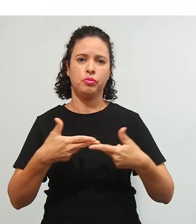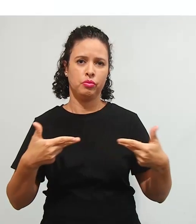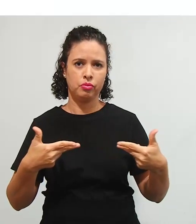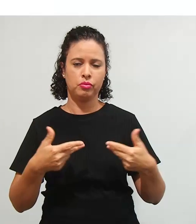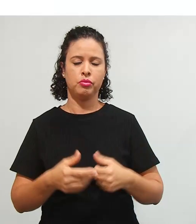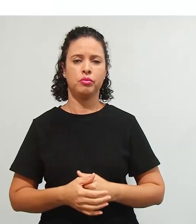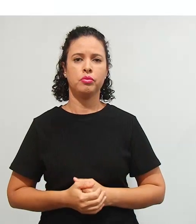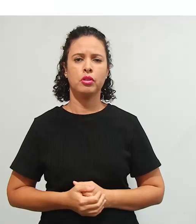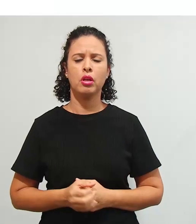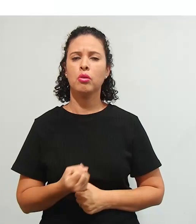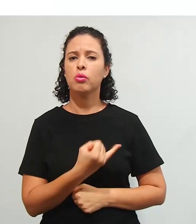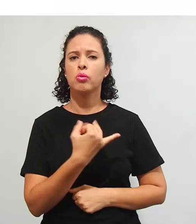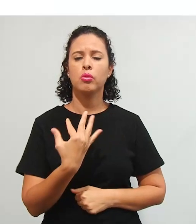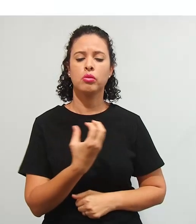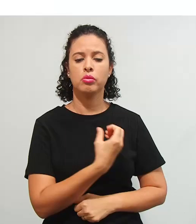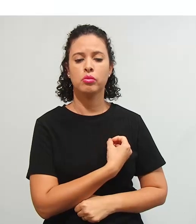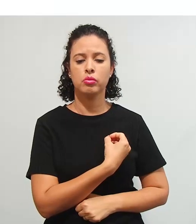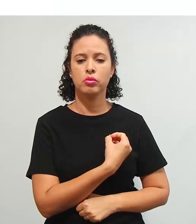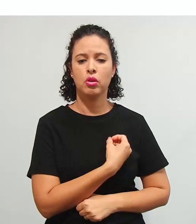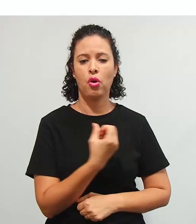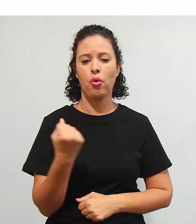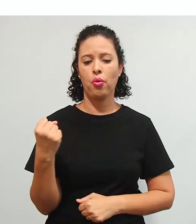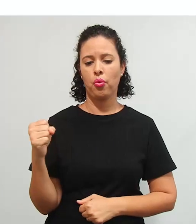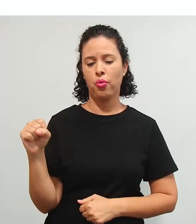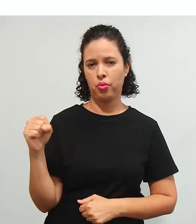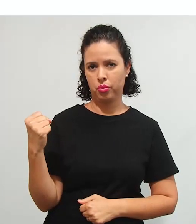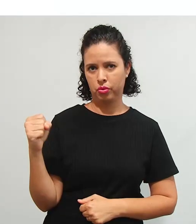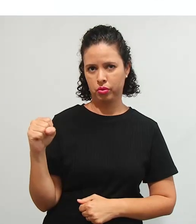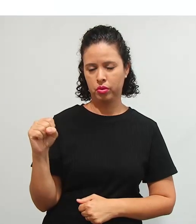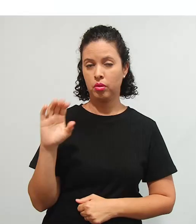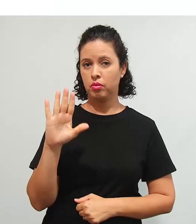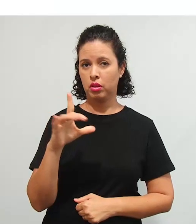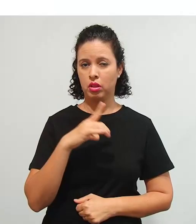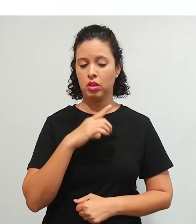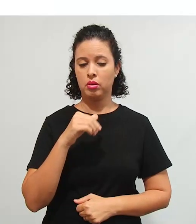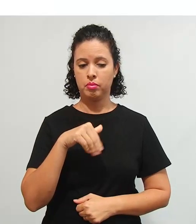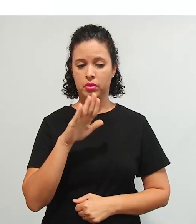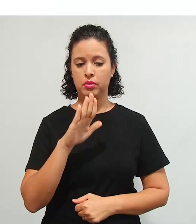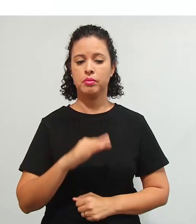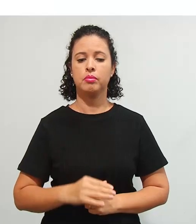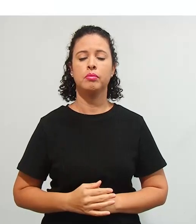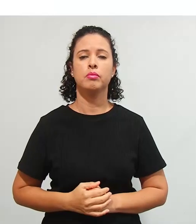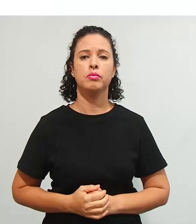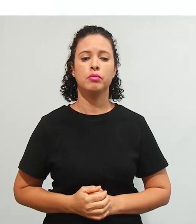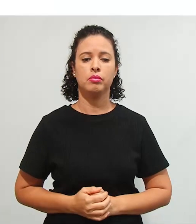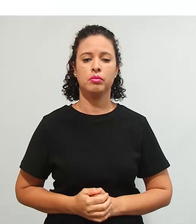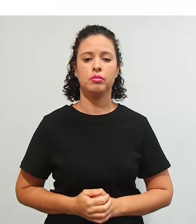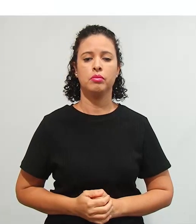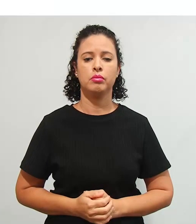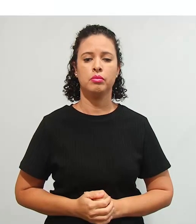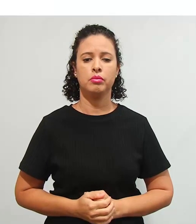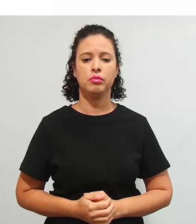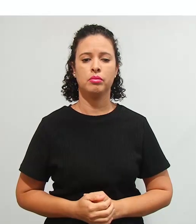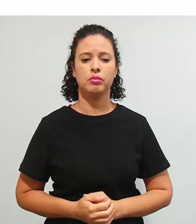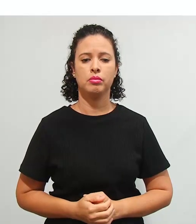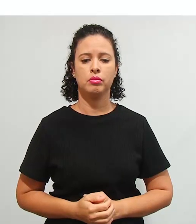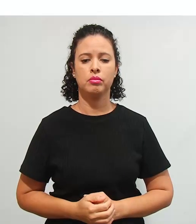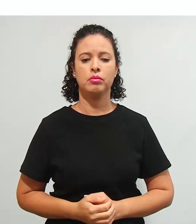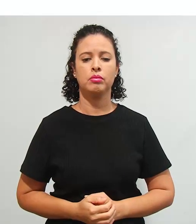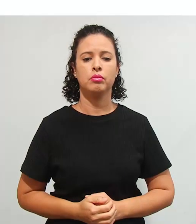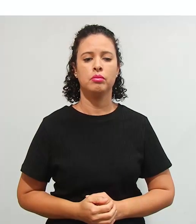São quantos códigos? 8, né? Mas nós temos mais. Vamos lá para o